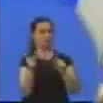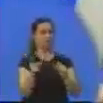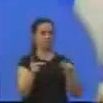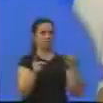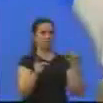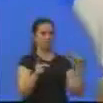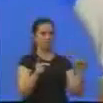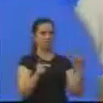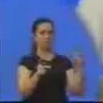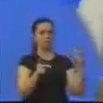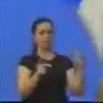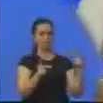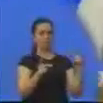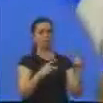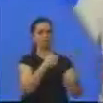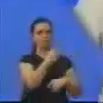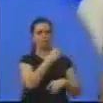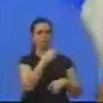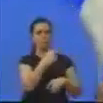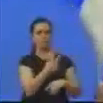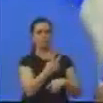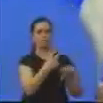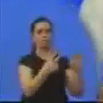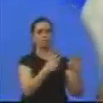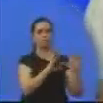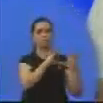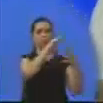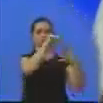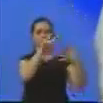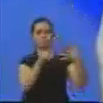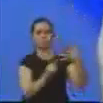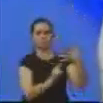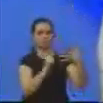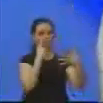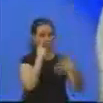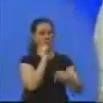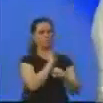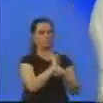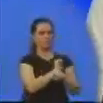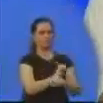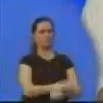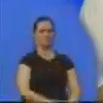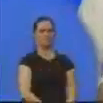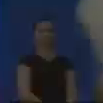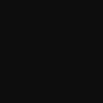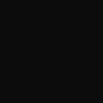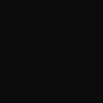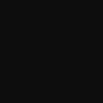infinito. Ou alternativa E, todos os reais. Pense que eu já retorno com a resposta.